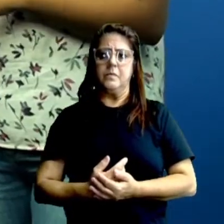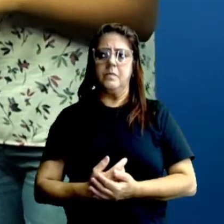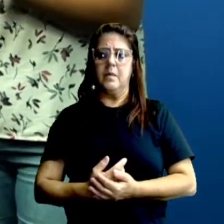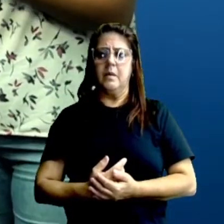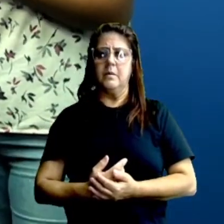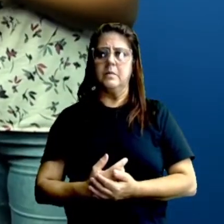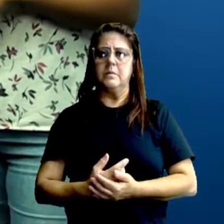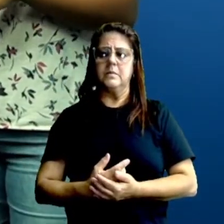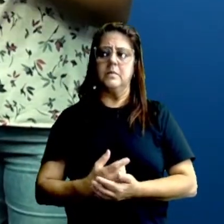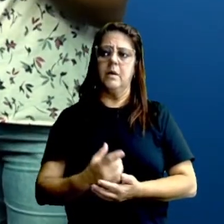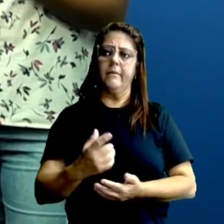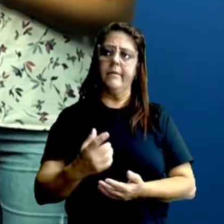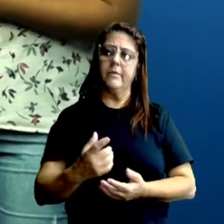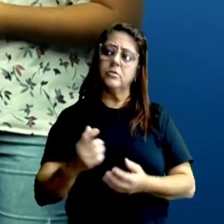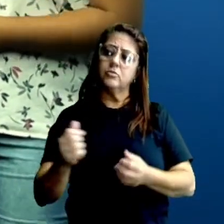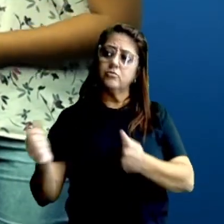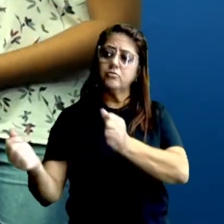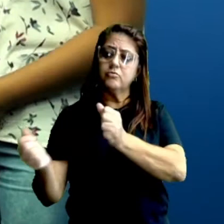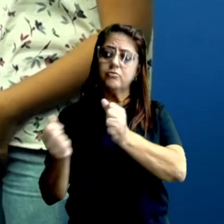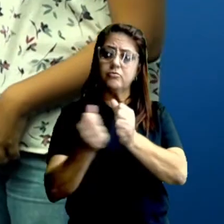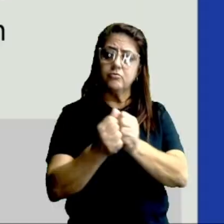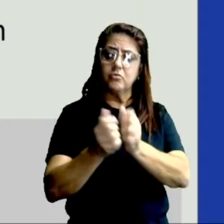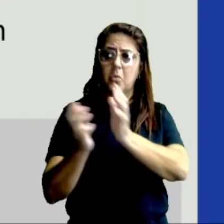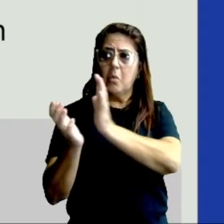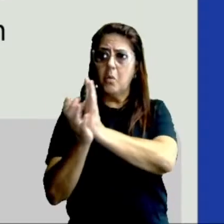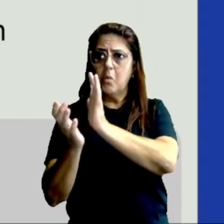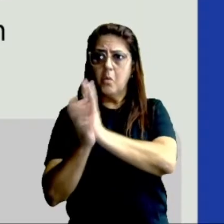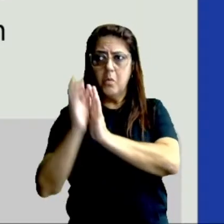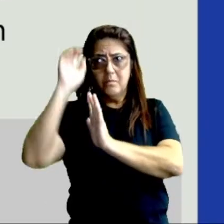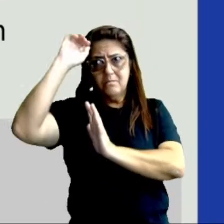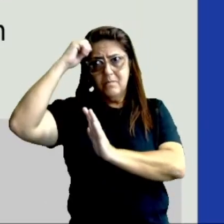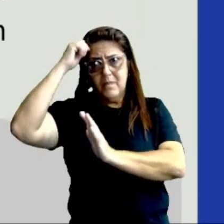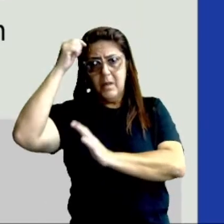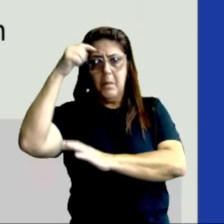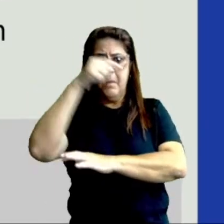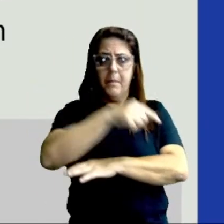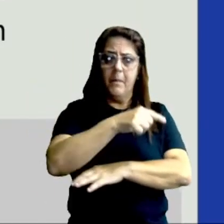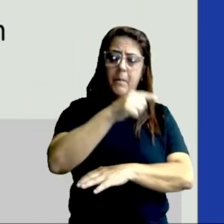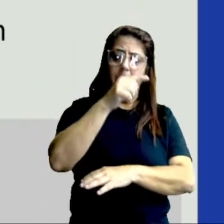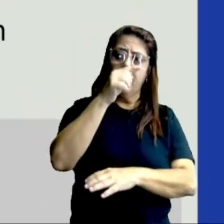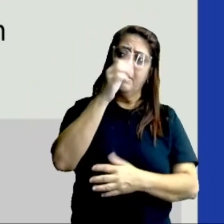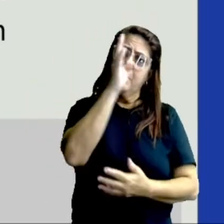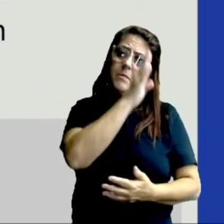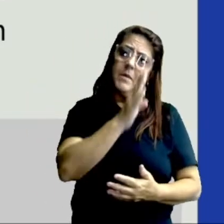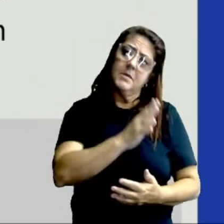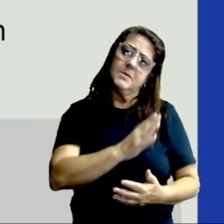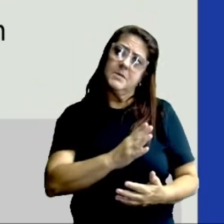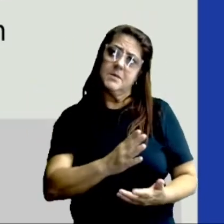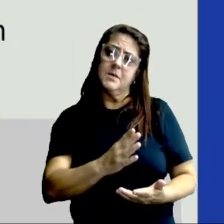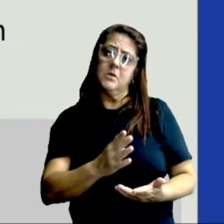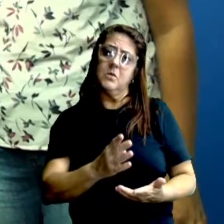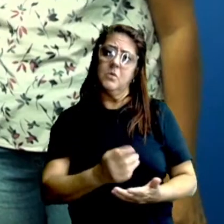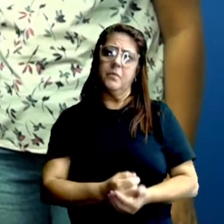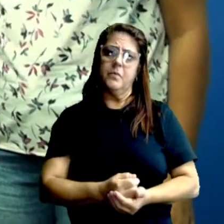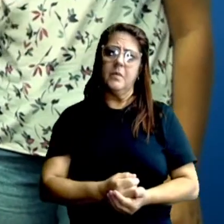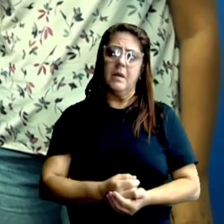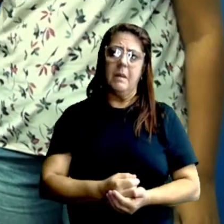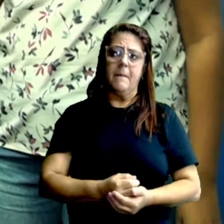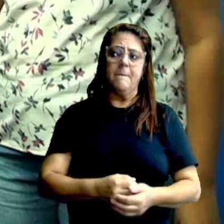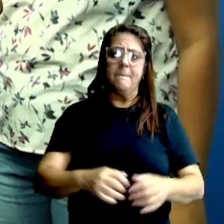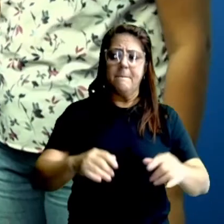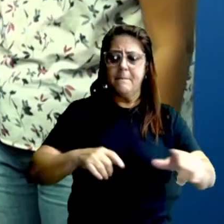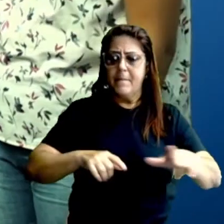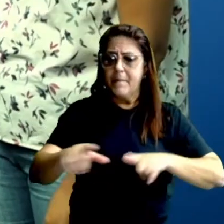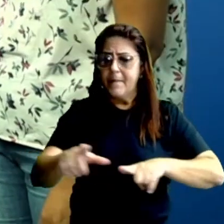foram trazidos para o Brasil forçosamente em condições milhares de negros e negras em condições de exploração